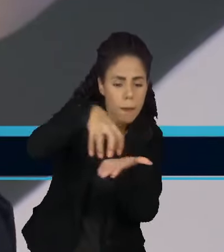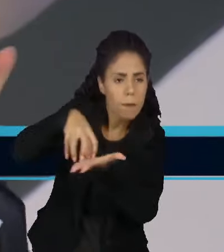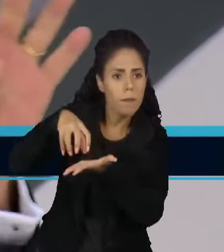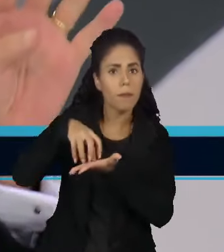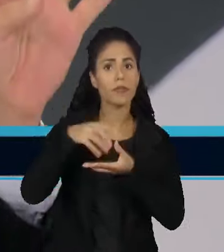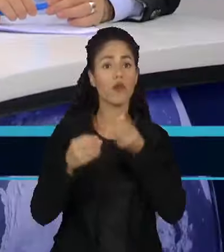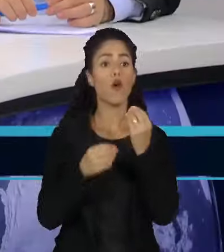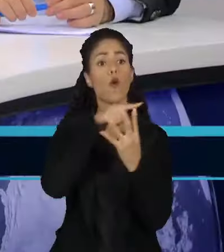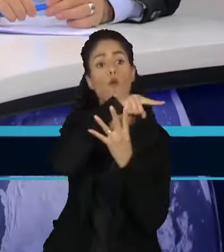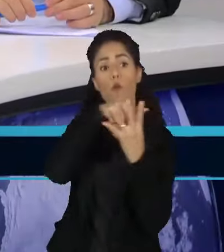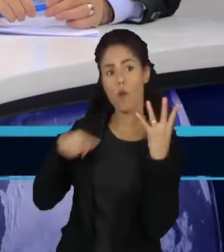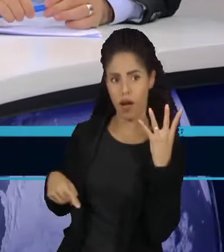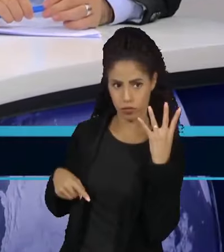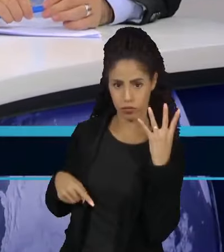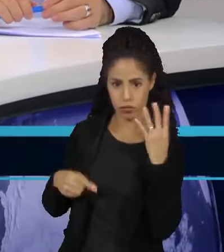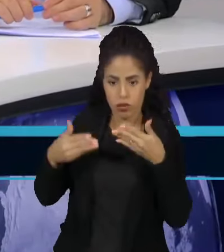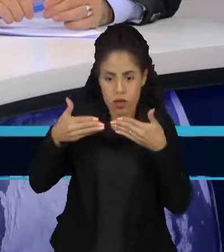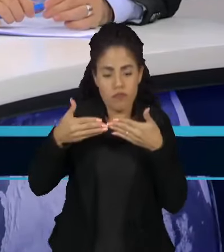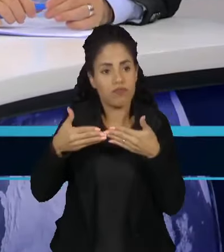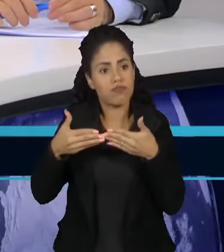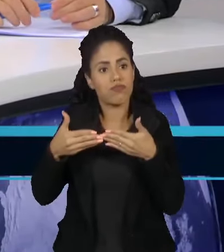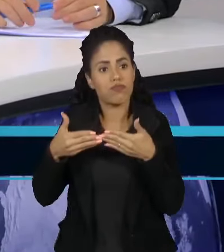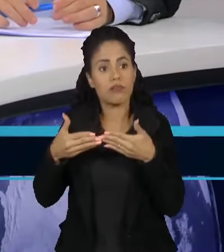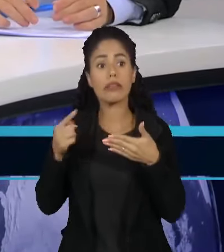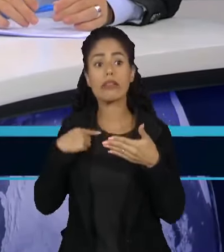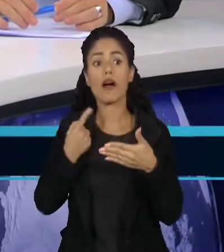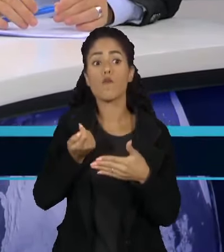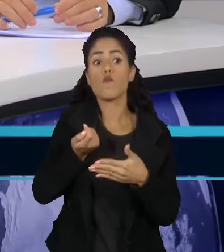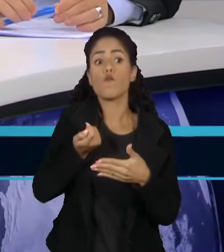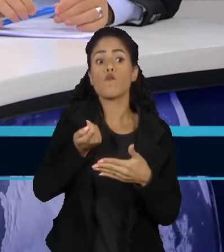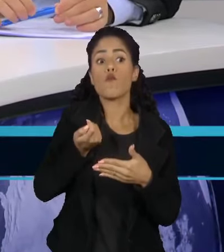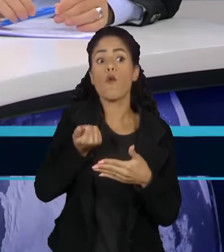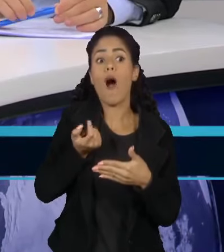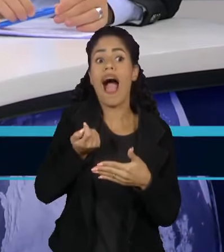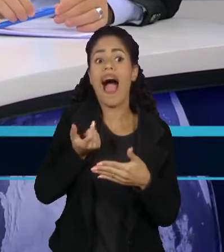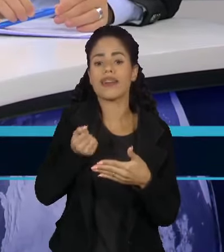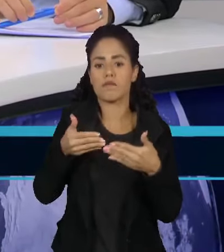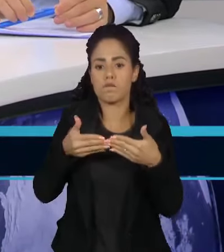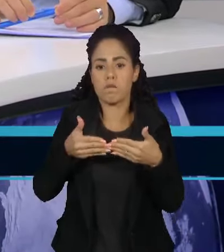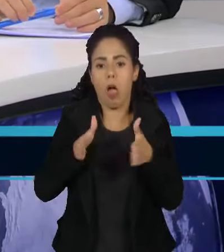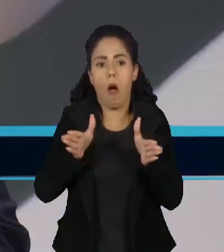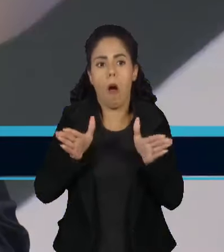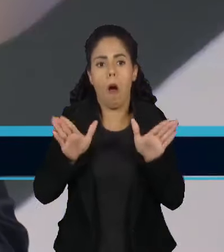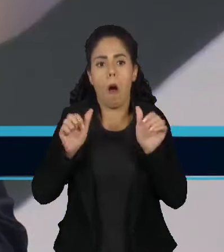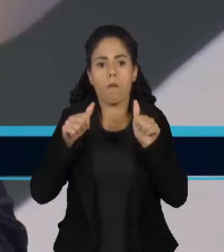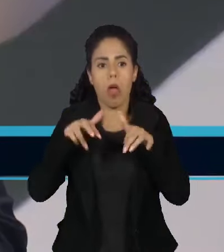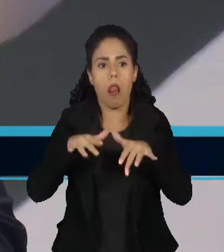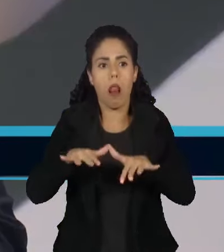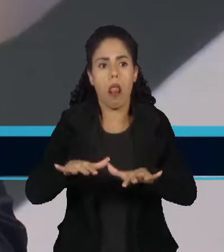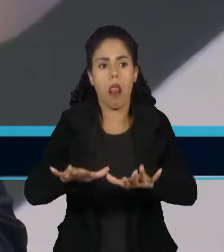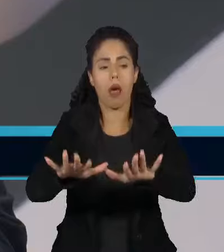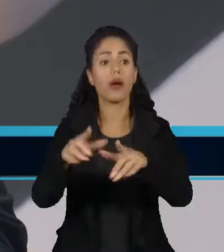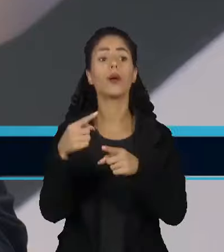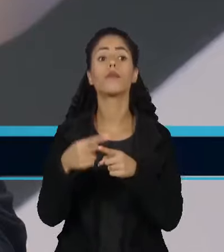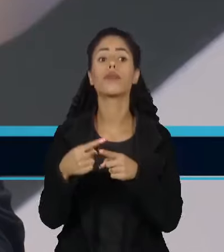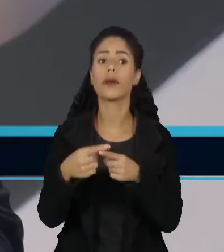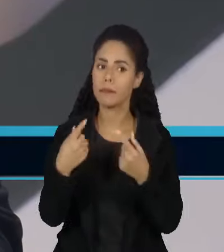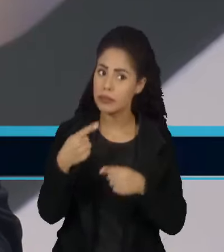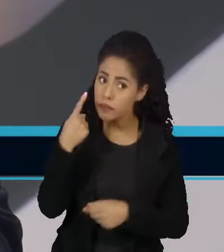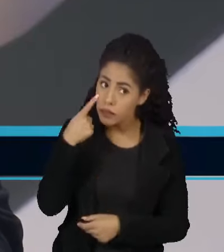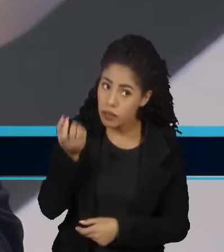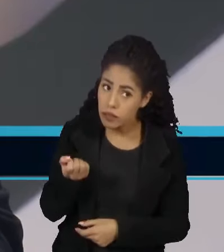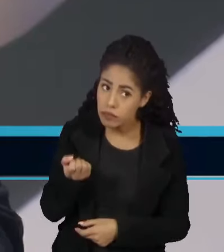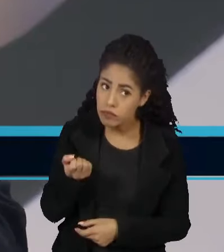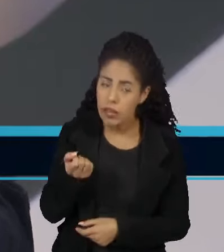Serra. São quatro barragens que estão em quase colapsando, justamente por causa dessa política de pequenas hidrelétricas. Então, sempre que